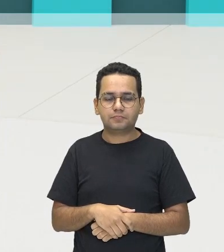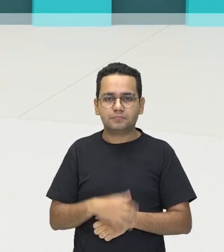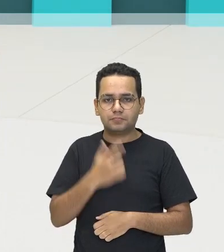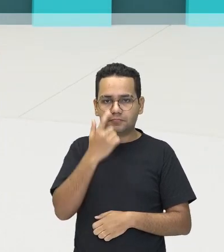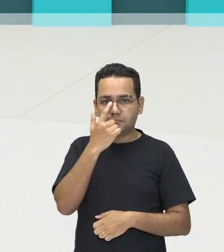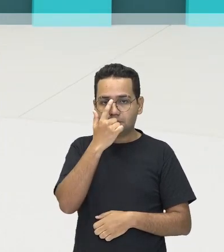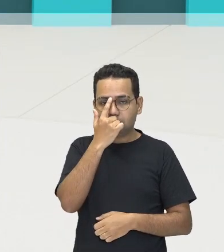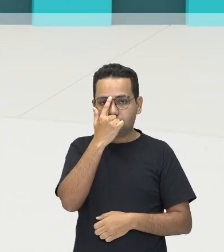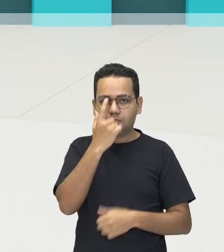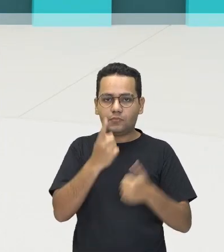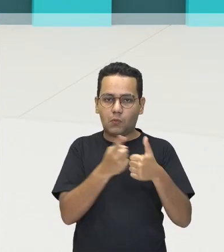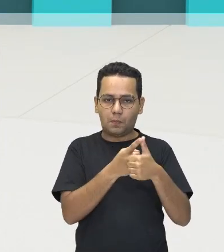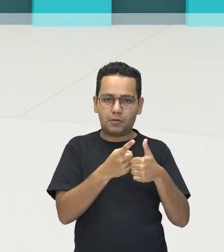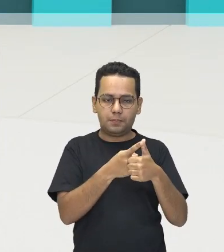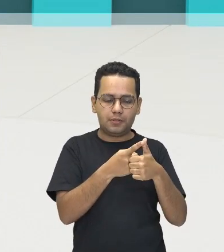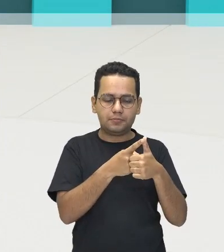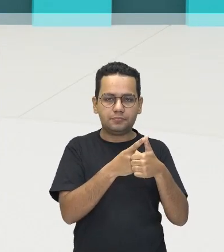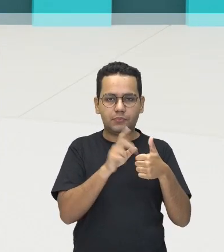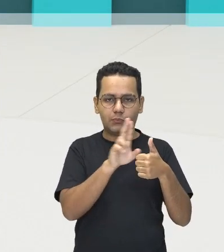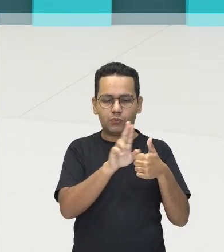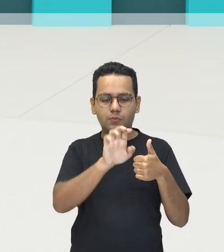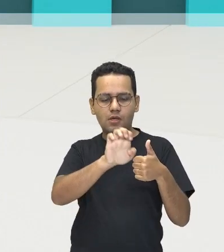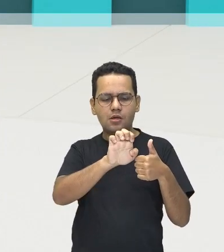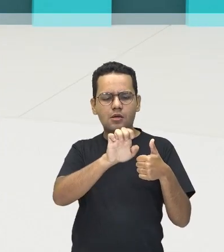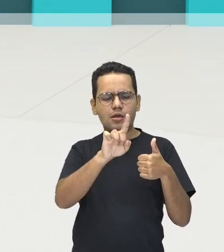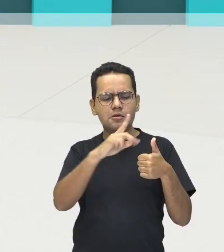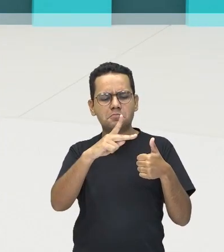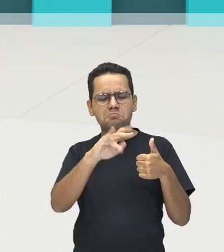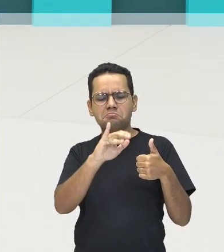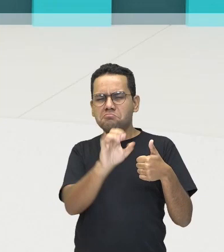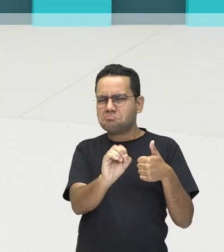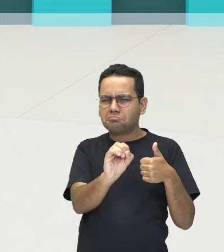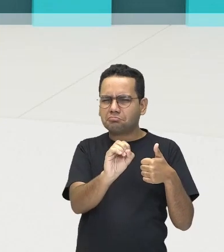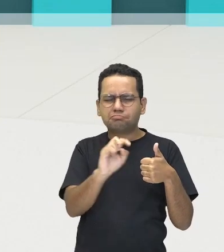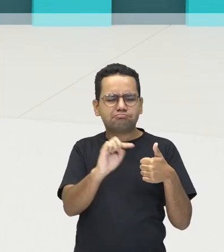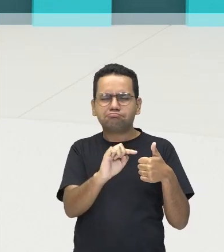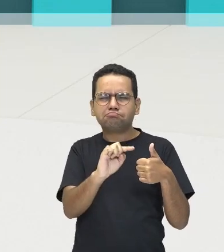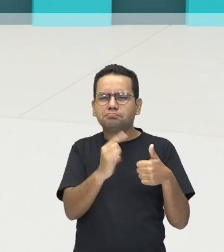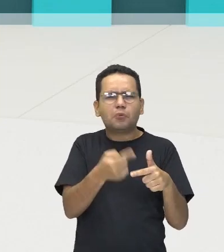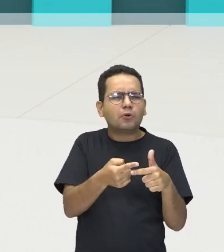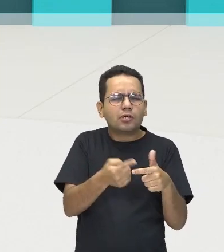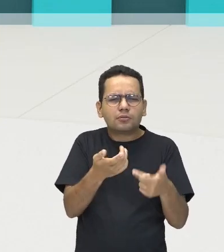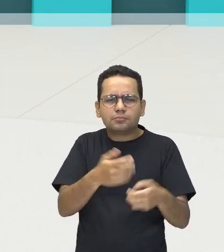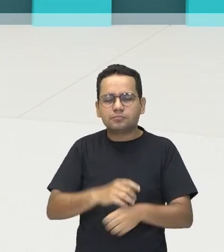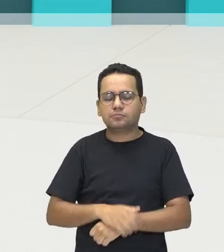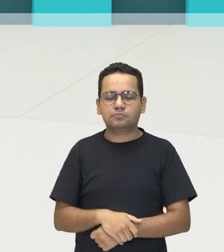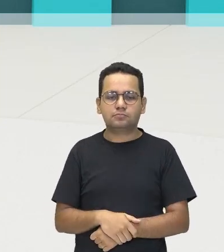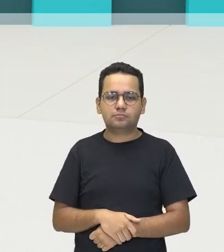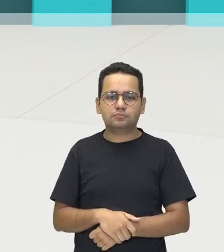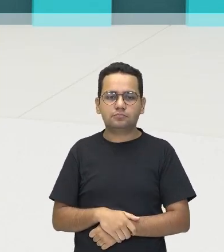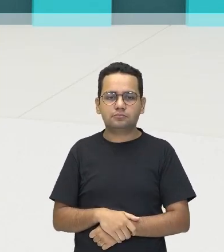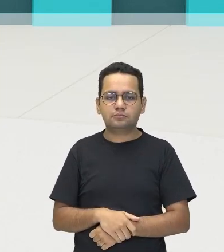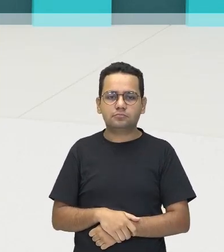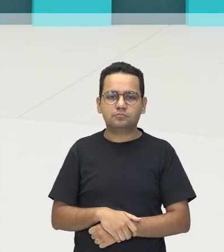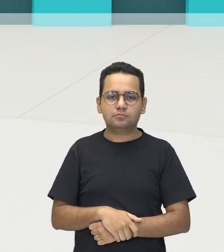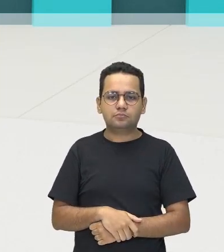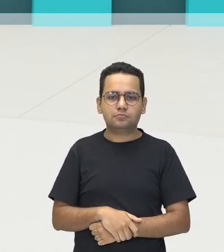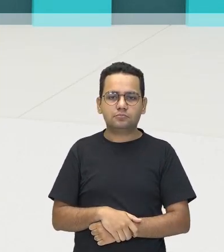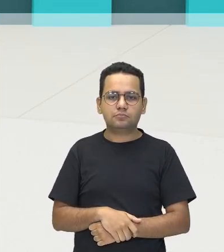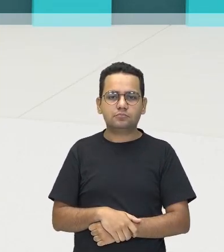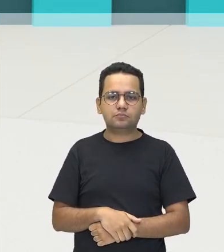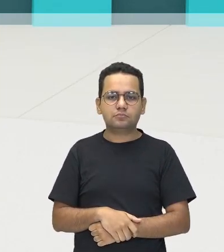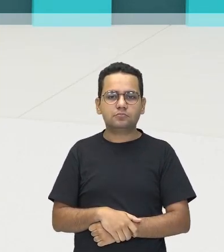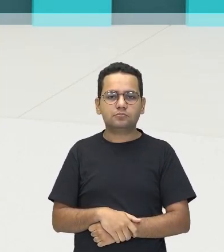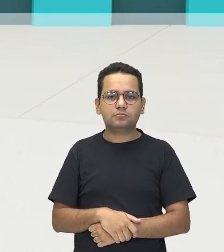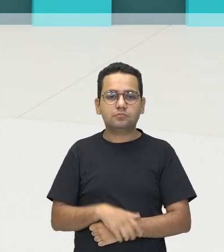literário. Se chama épico. Então, por que se chama épico, professora? Porque é um texto que vai tratar